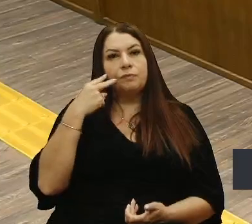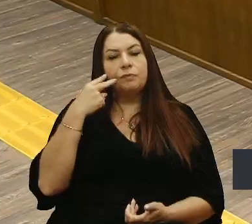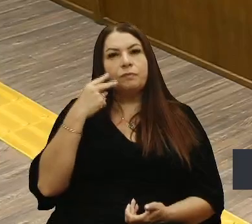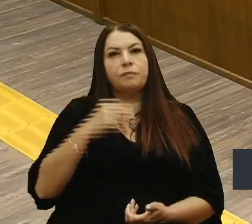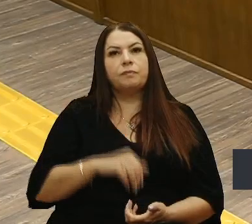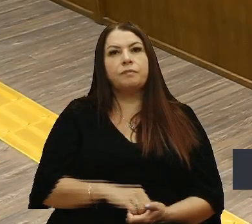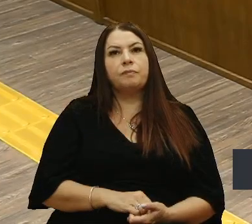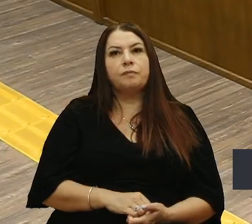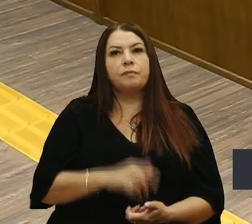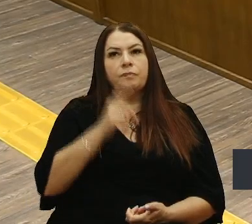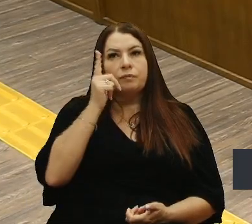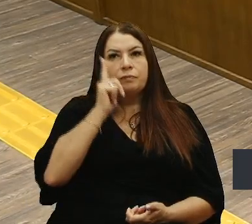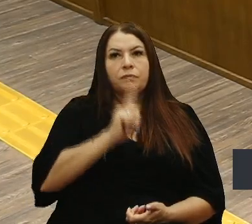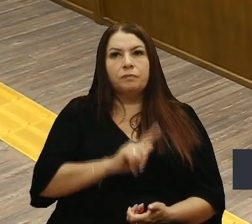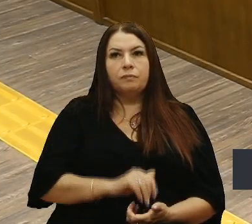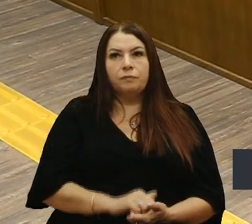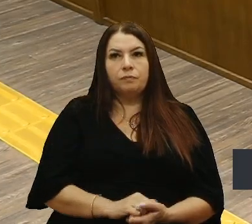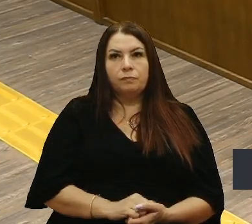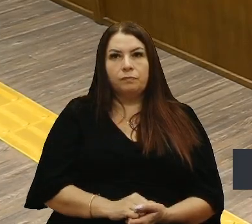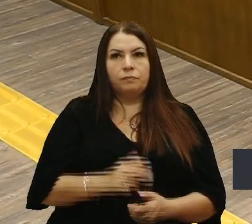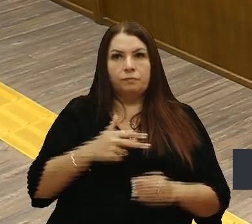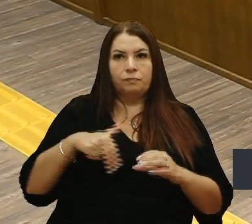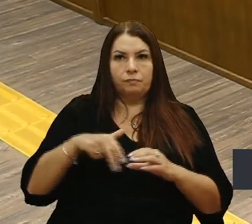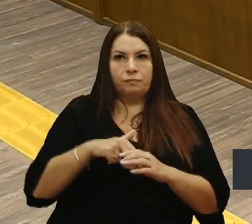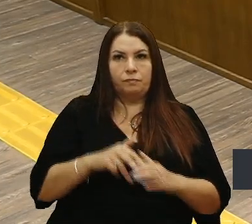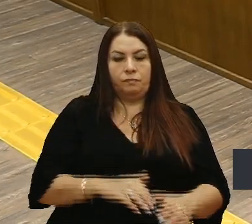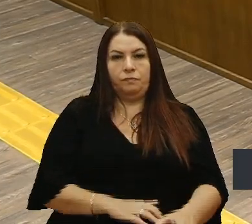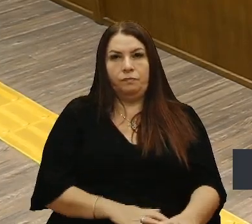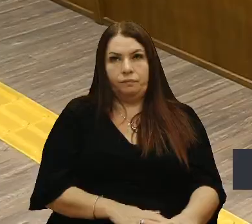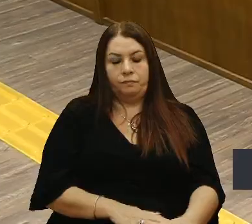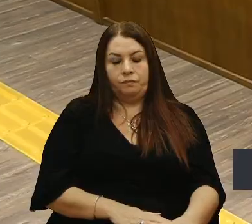Inscrito vereador Lucas Carenhato, da tribuna.